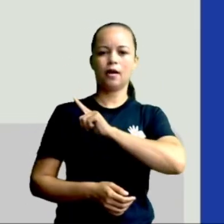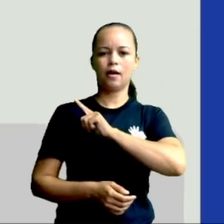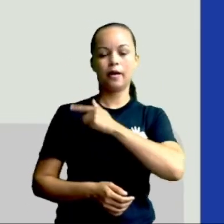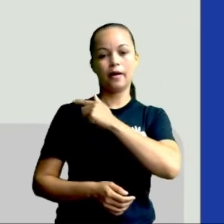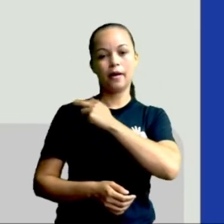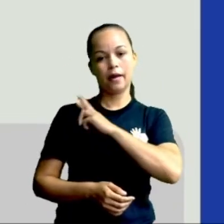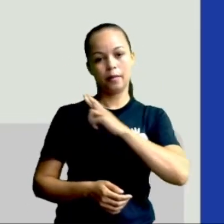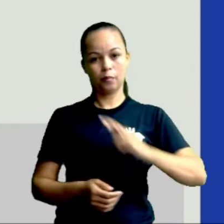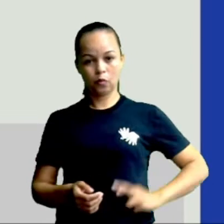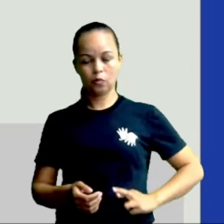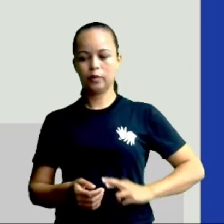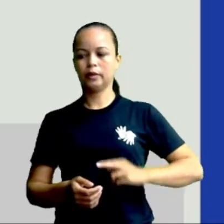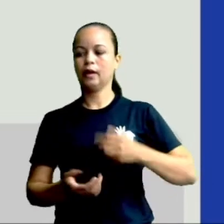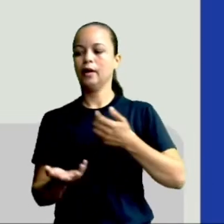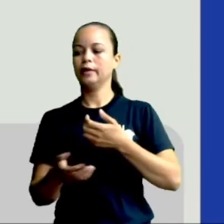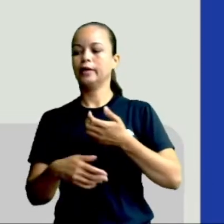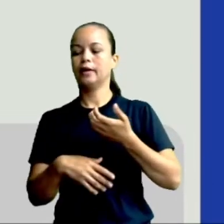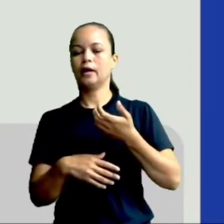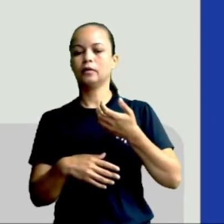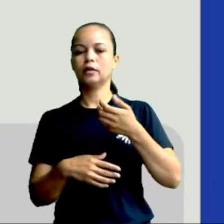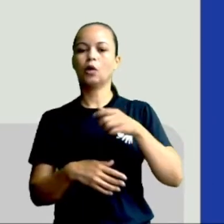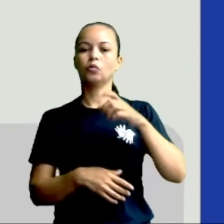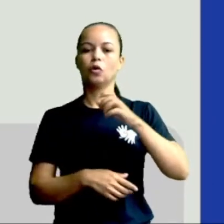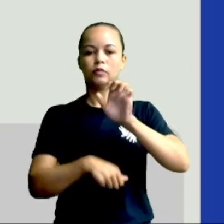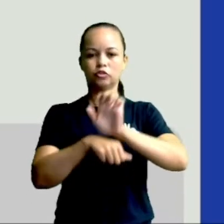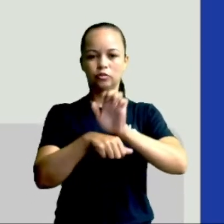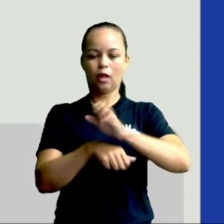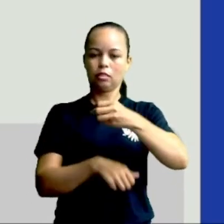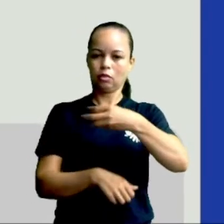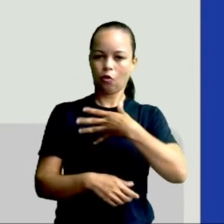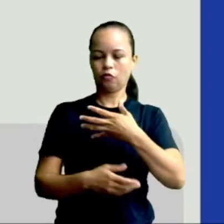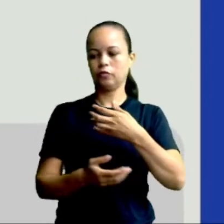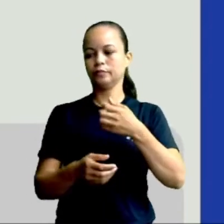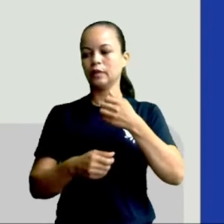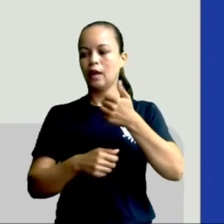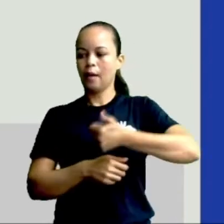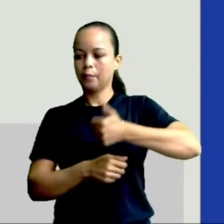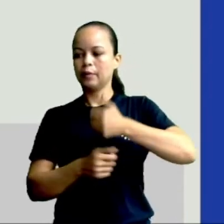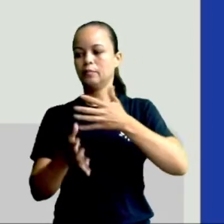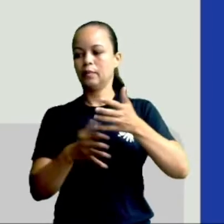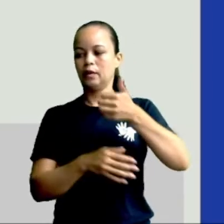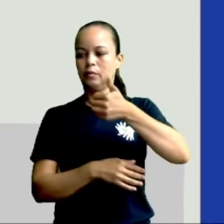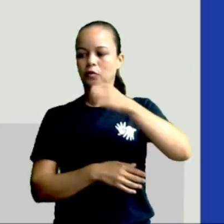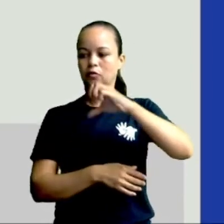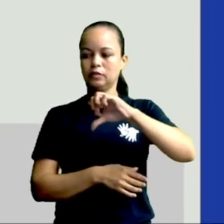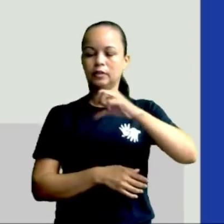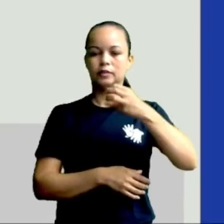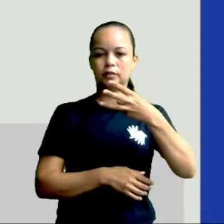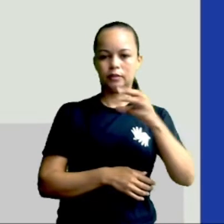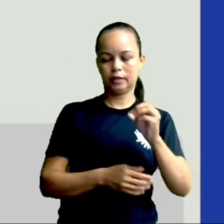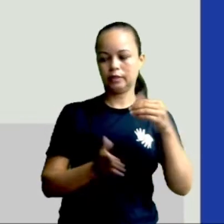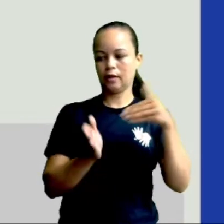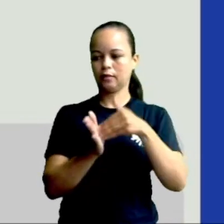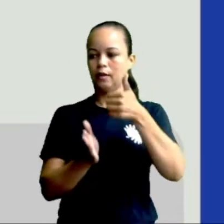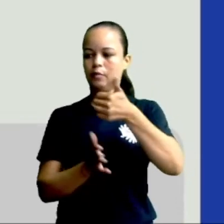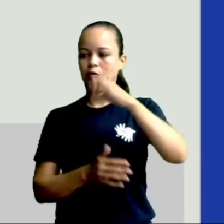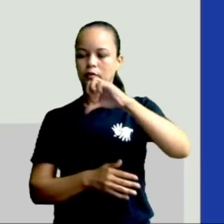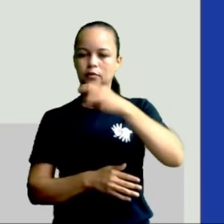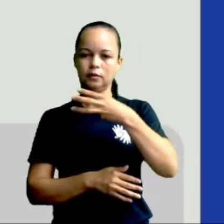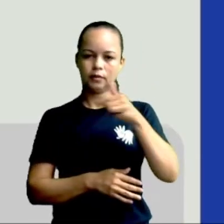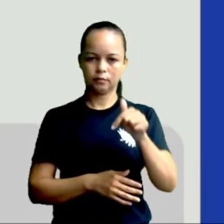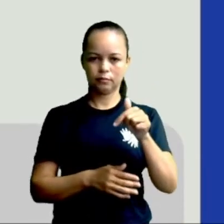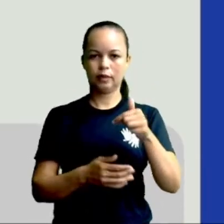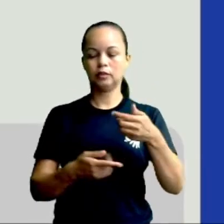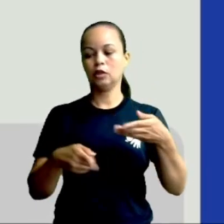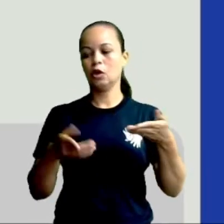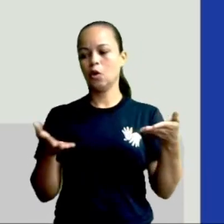de Estado Novo. A Segunda durou de 1930 a 1937 e a Terceira República,